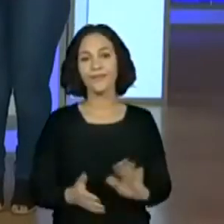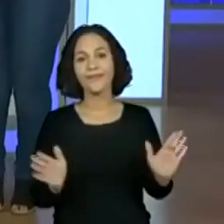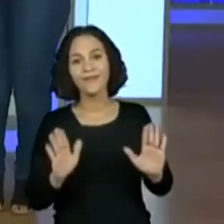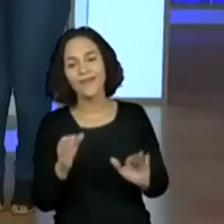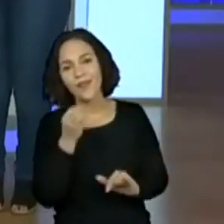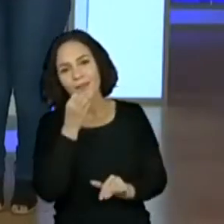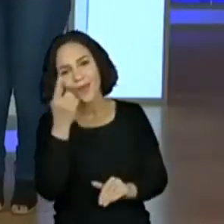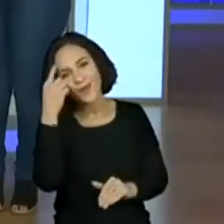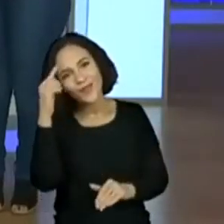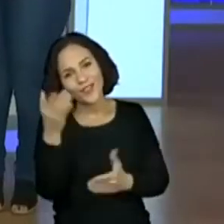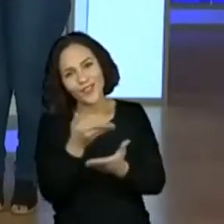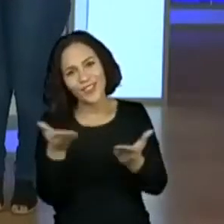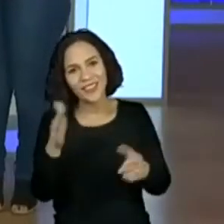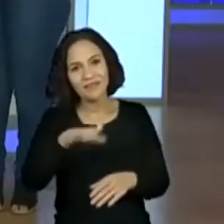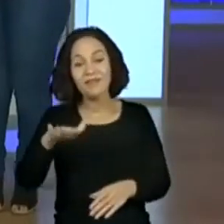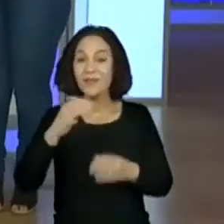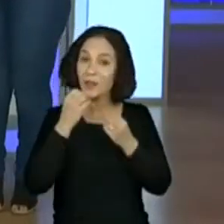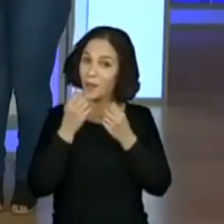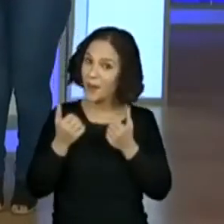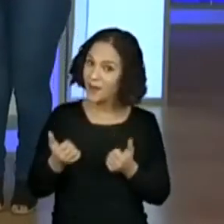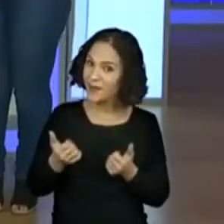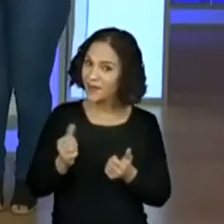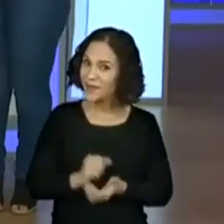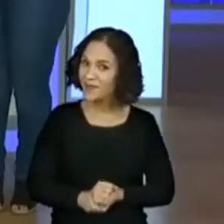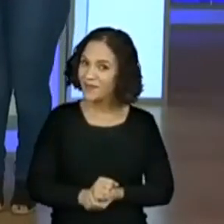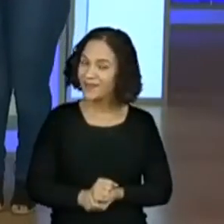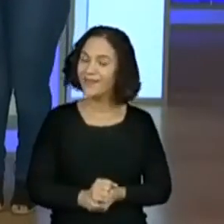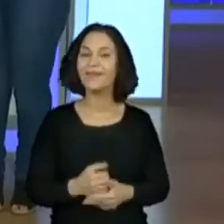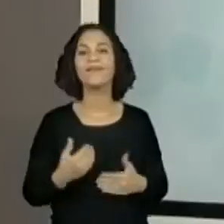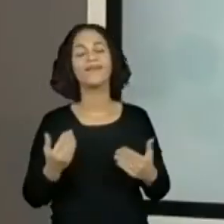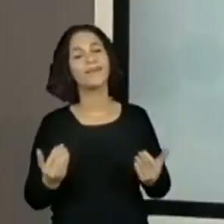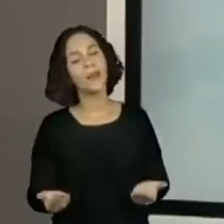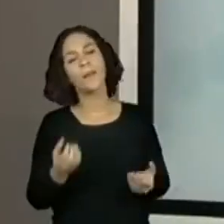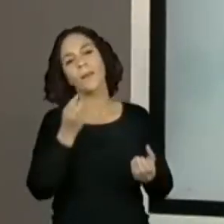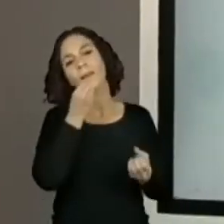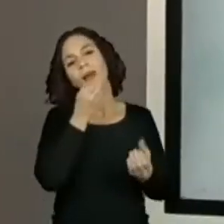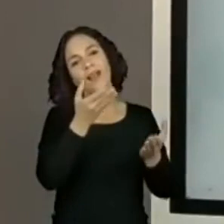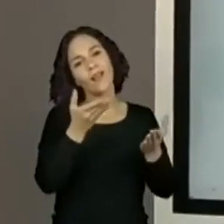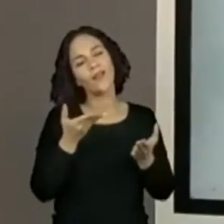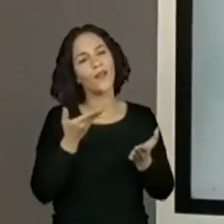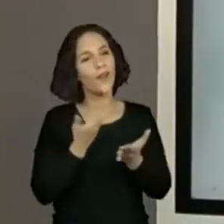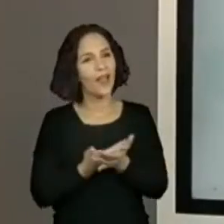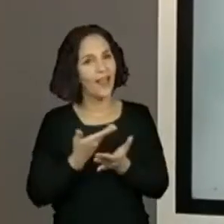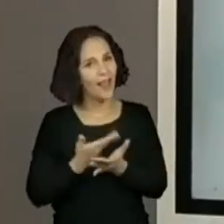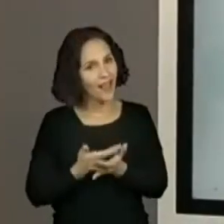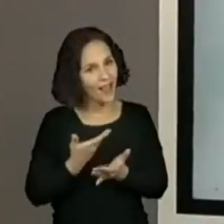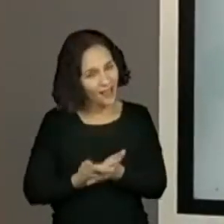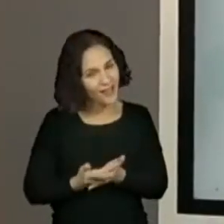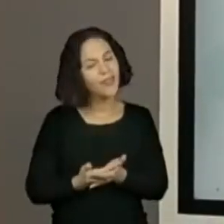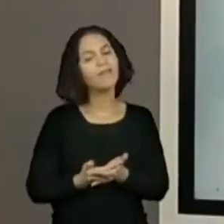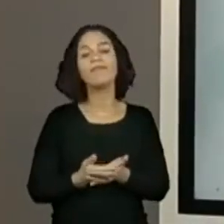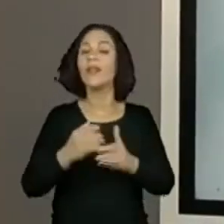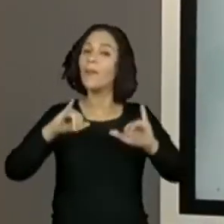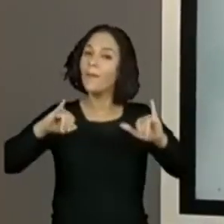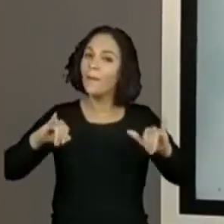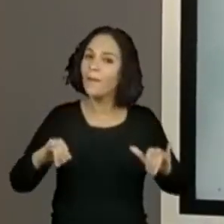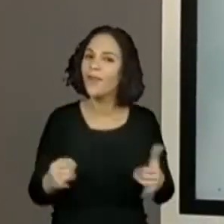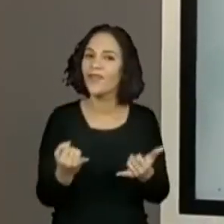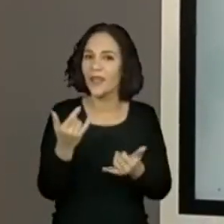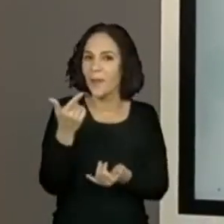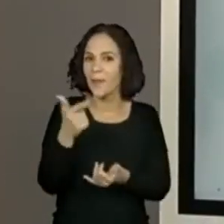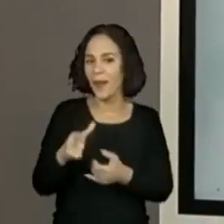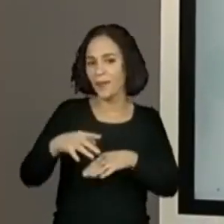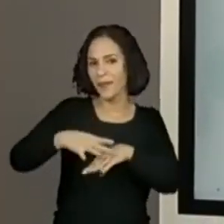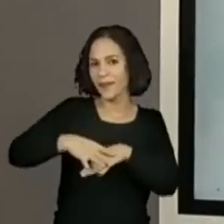Bom dia, crianças, tudo bem? Olha só, sejam bem-vindos à nossa aula. Vamos aproveitar um pouquinho mais